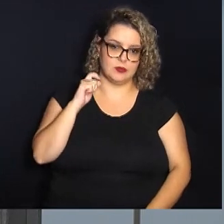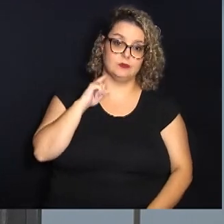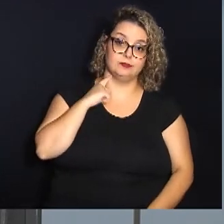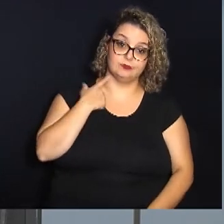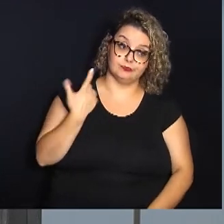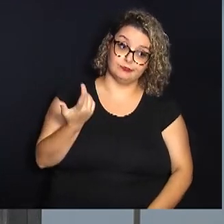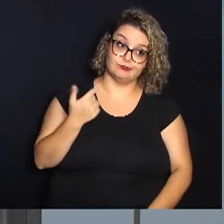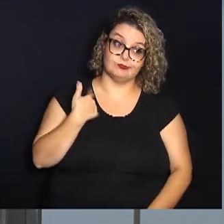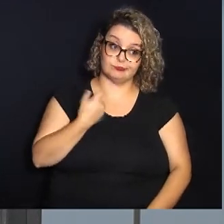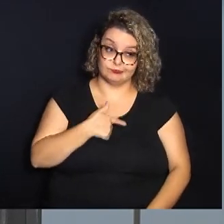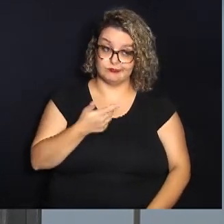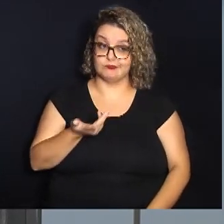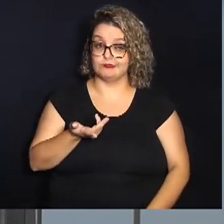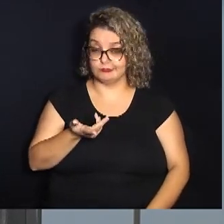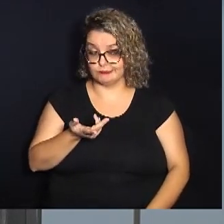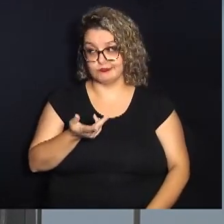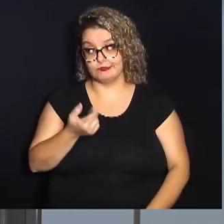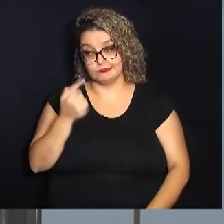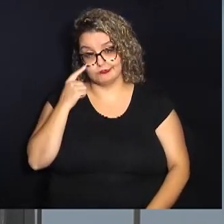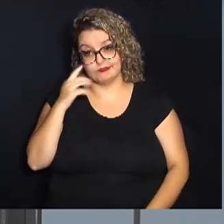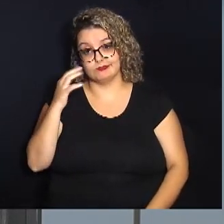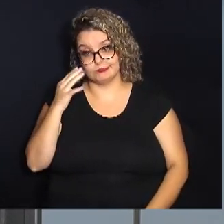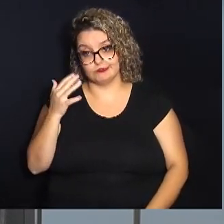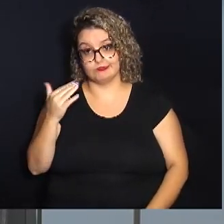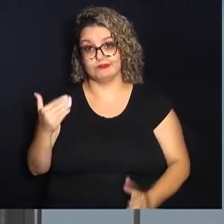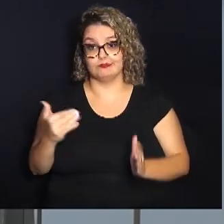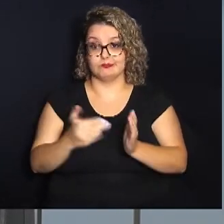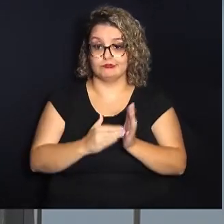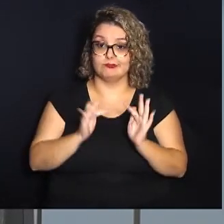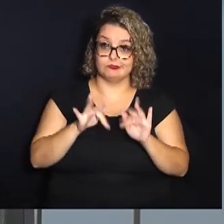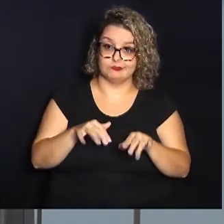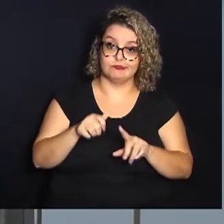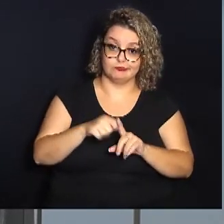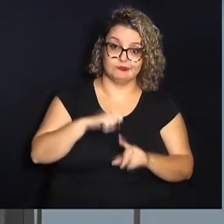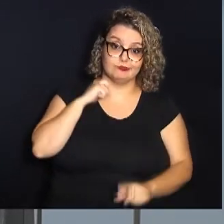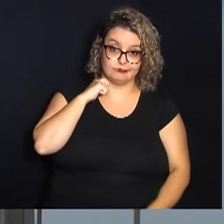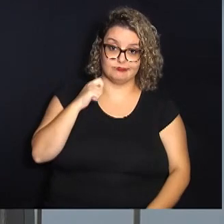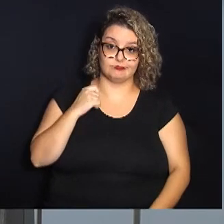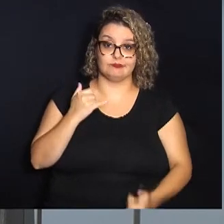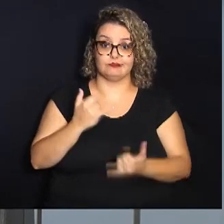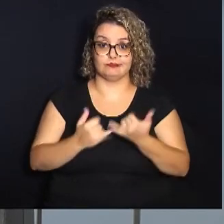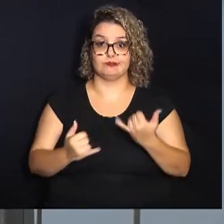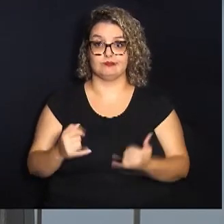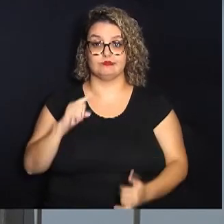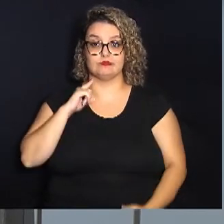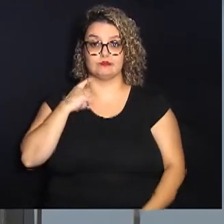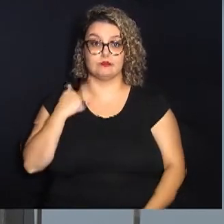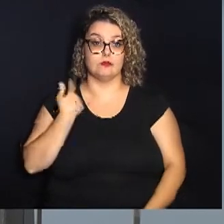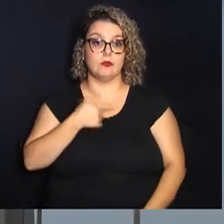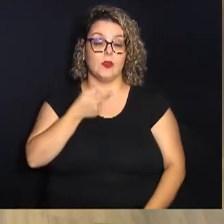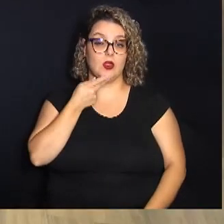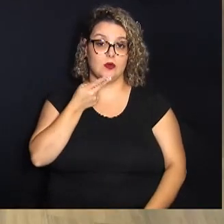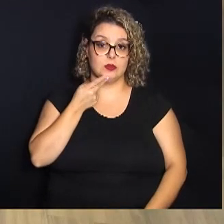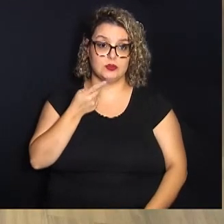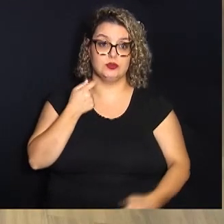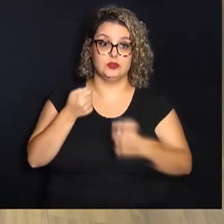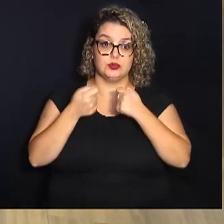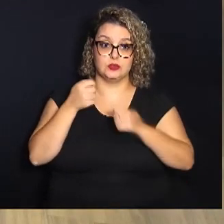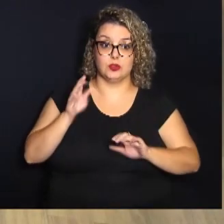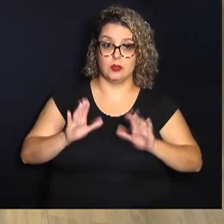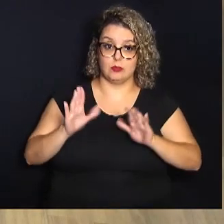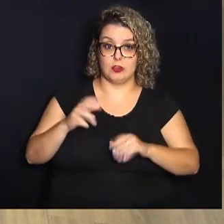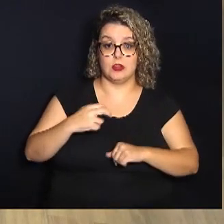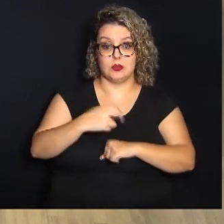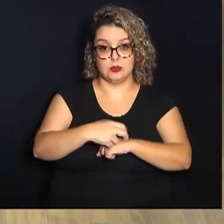nosso pico chegue aí até o final de abril, meio de maio. Nós estamos falando hoje aqui no Questão de Ordem sobre